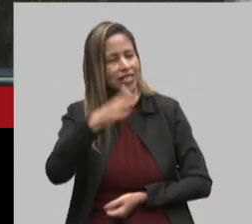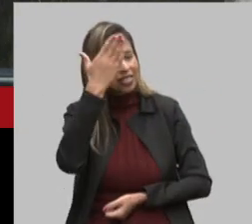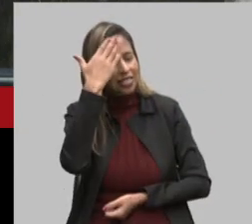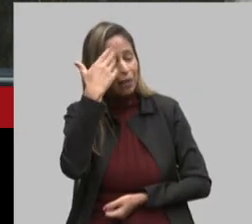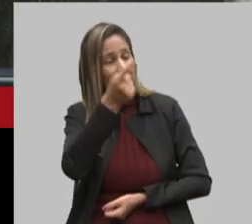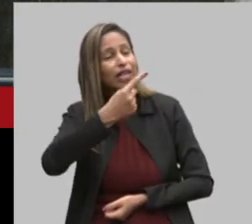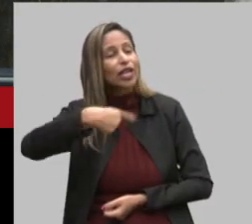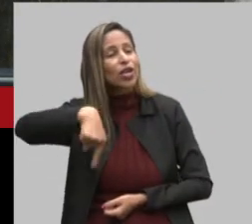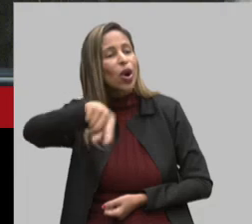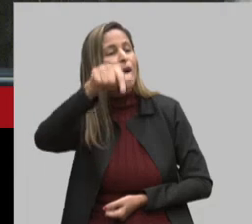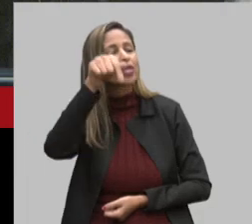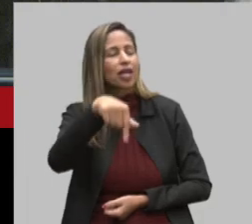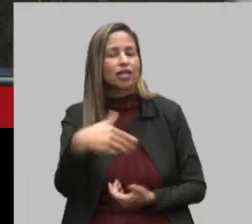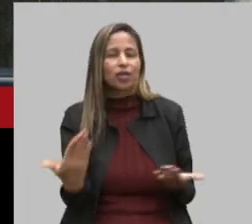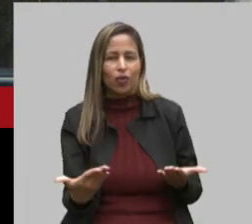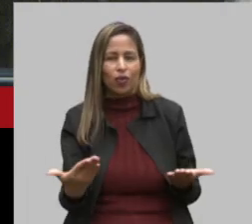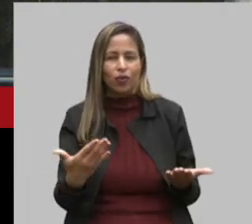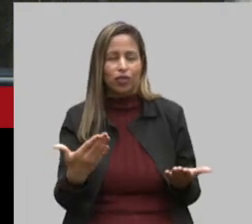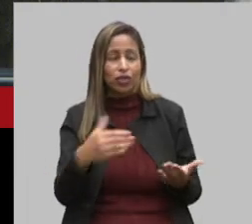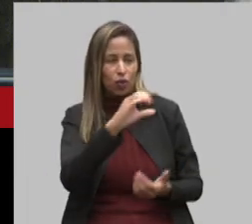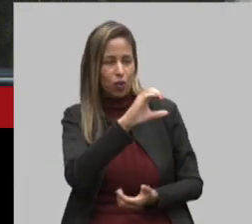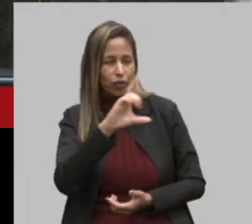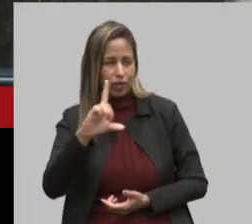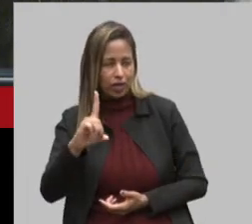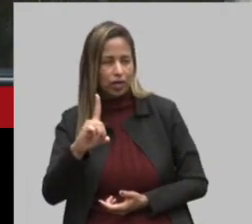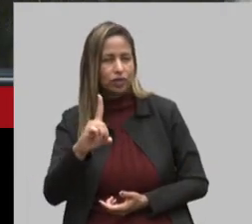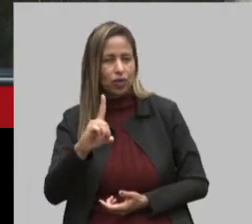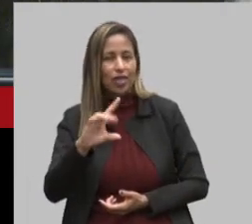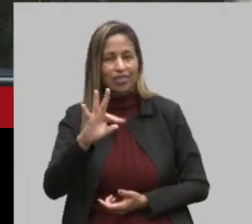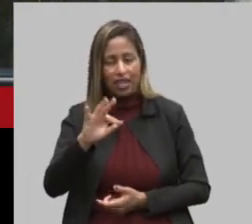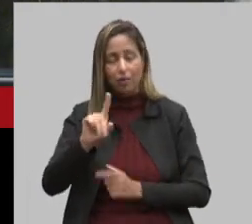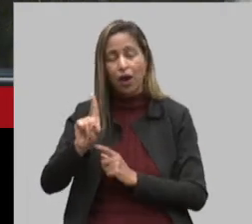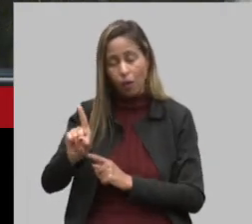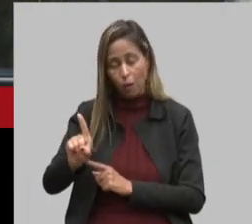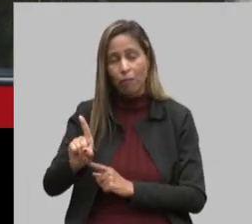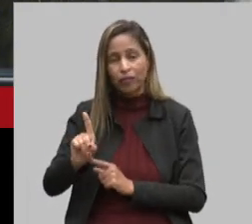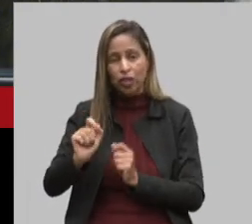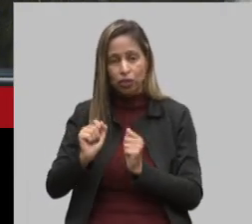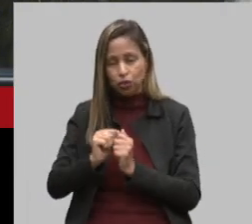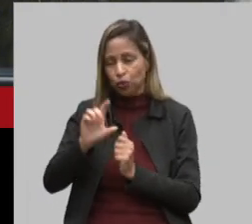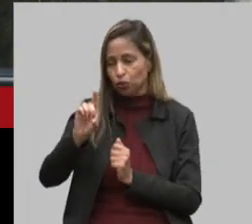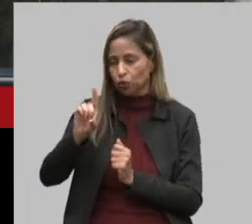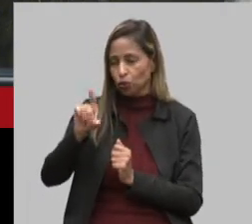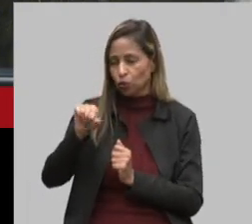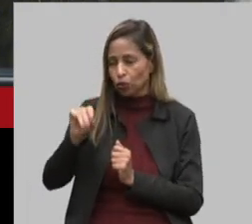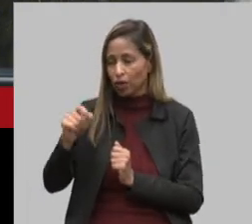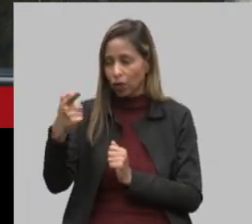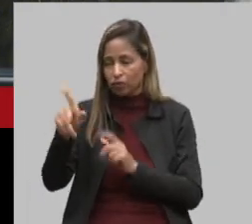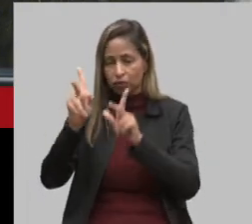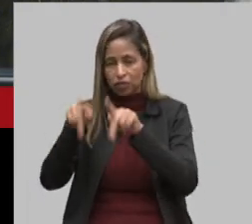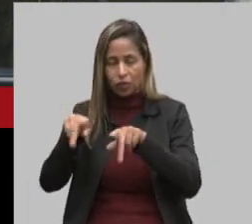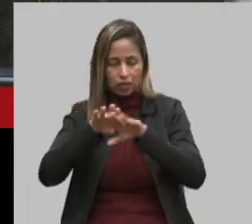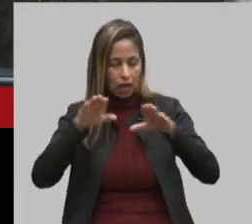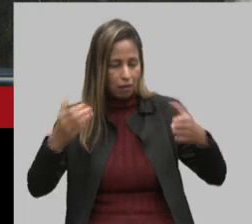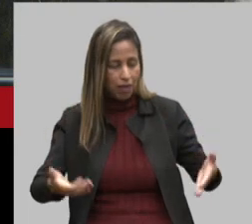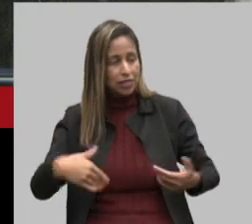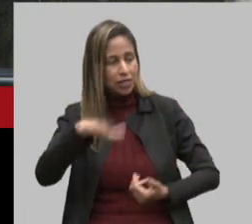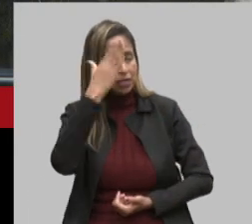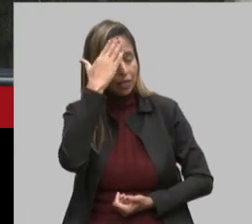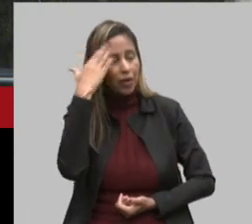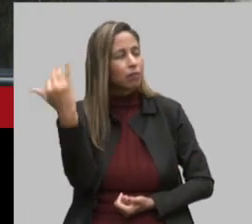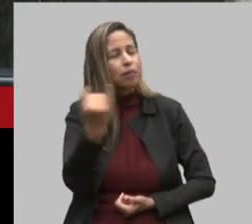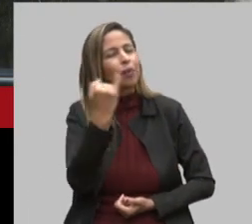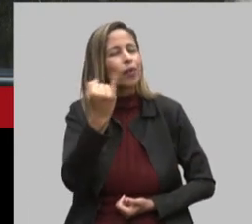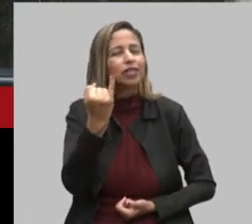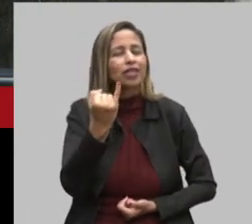estamos aqui hoje eu enquanto coordenador do subtema um junto a Duda e aos outros demais aqui da mesa sabemos dessa importância